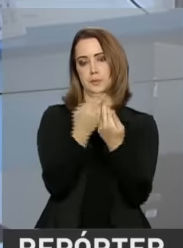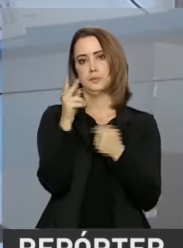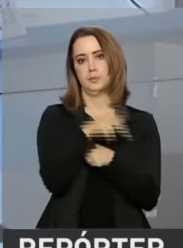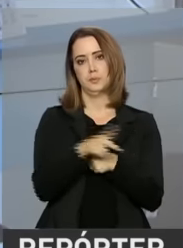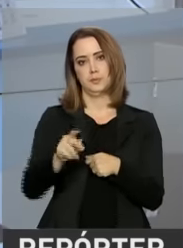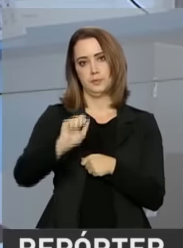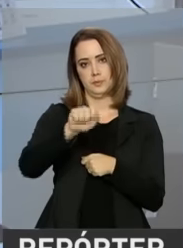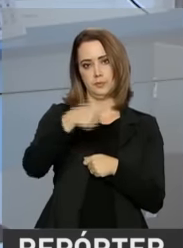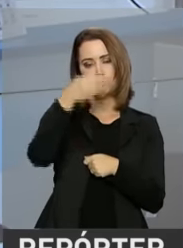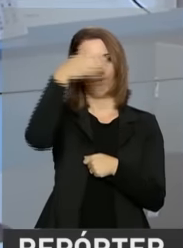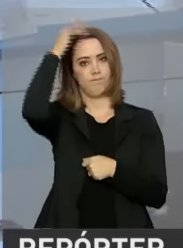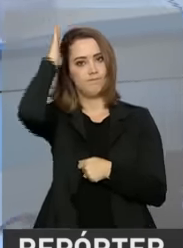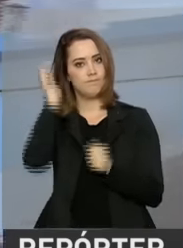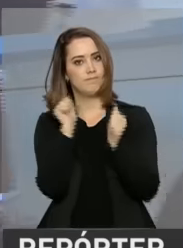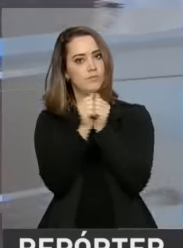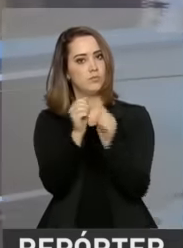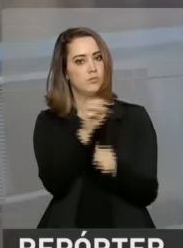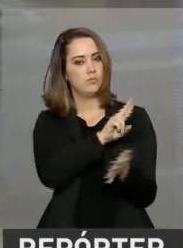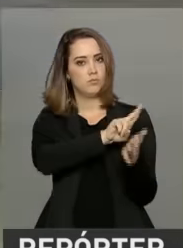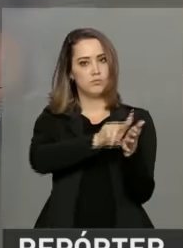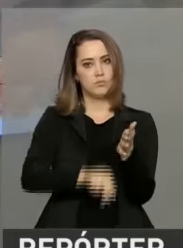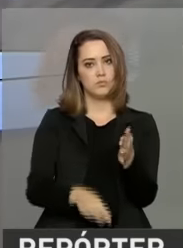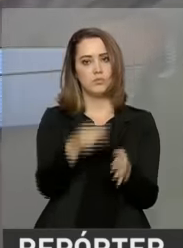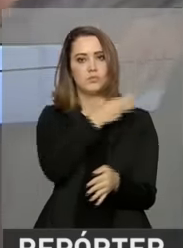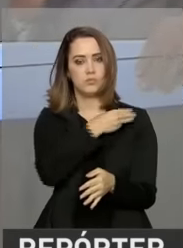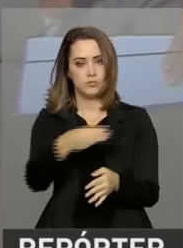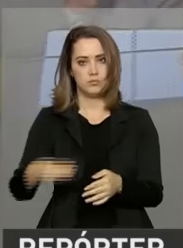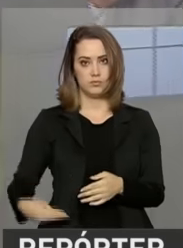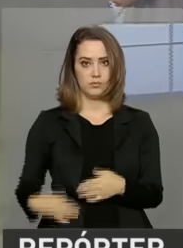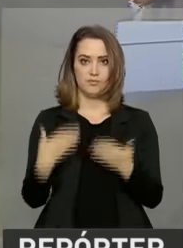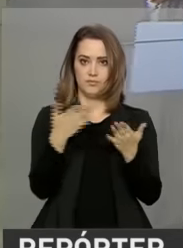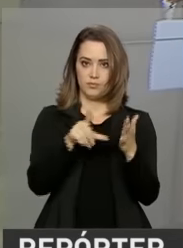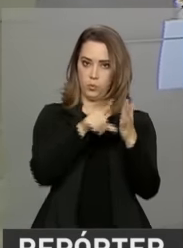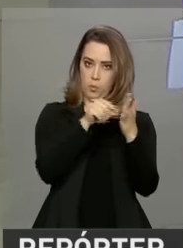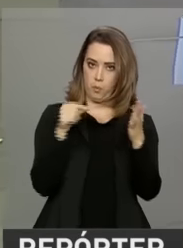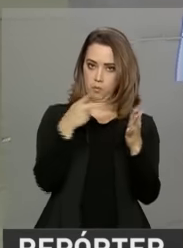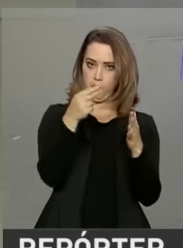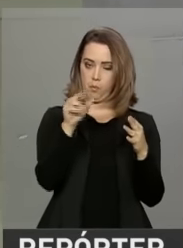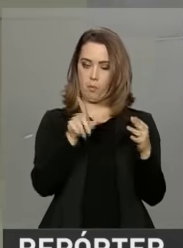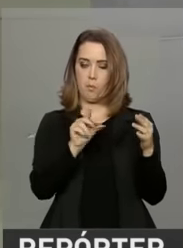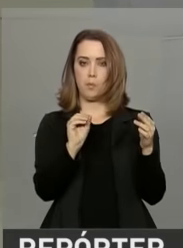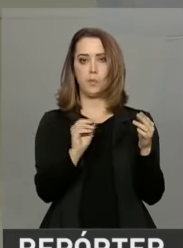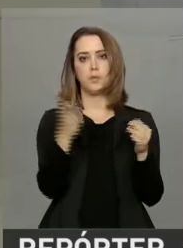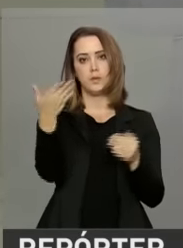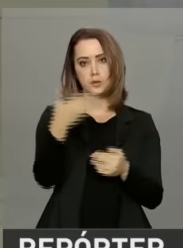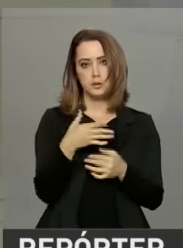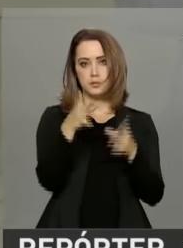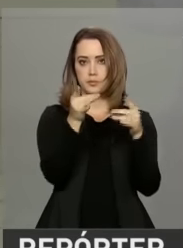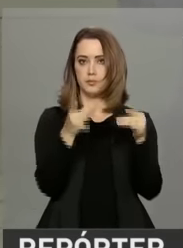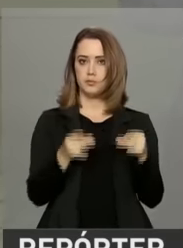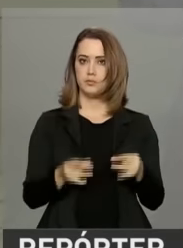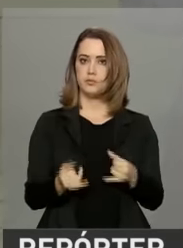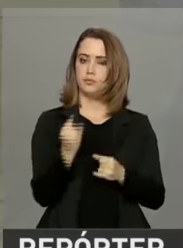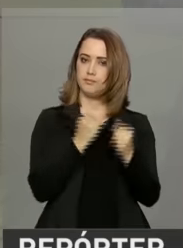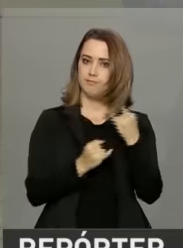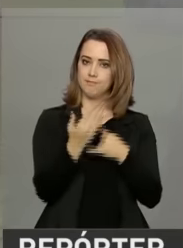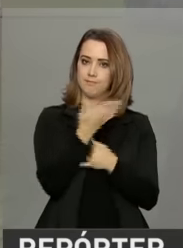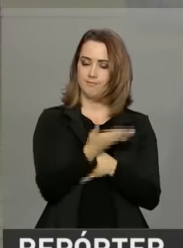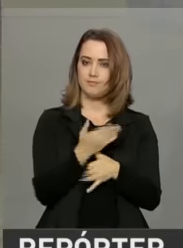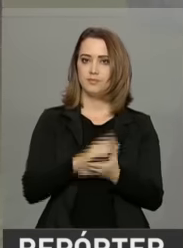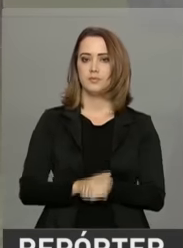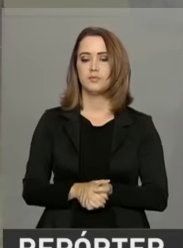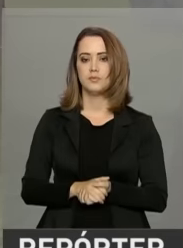Temer e ministros nós vamos ao vivo mais uma vez ao Palácio do Planalto conversar com Paulo L sávia que tem essa as informações pra gente